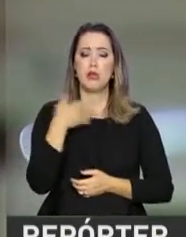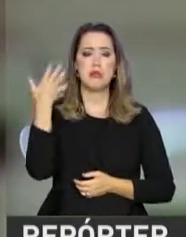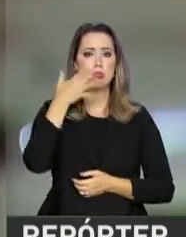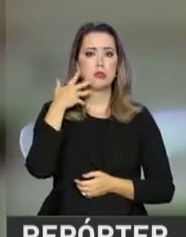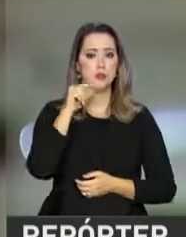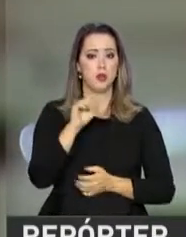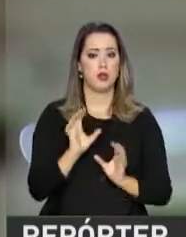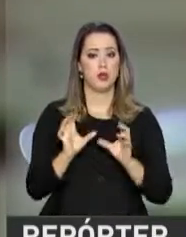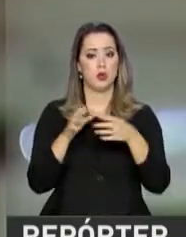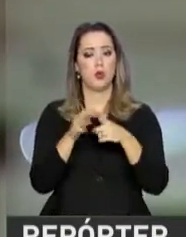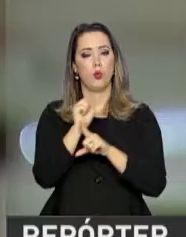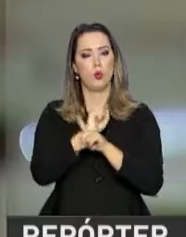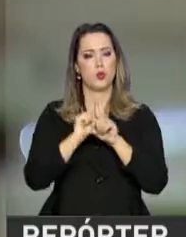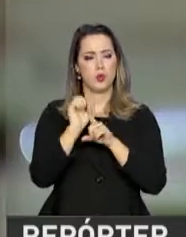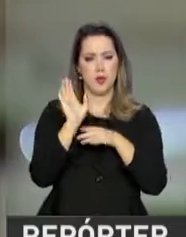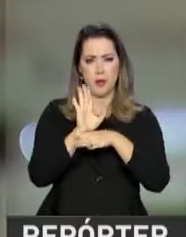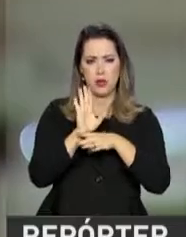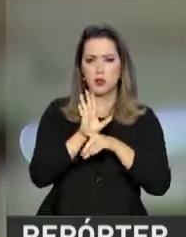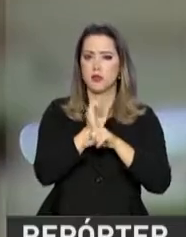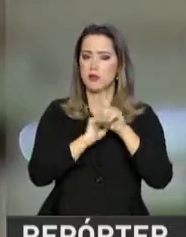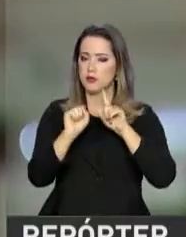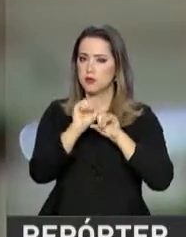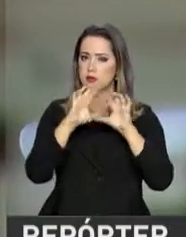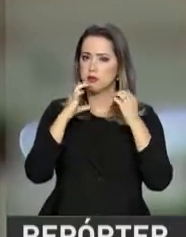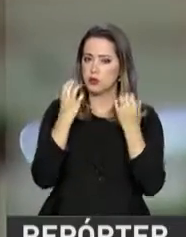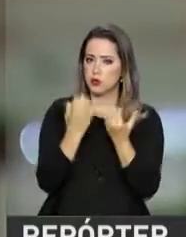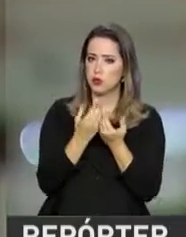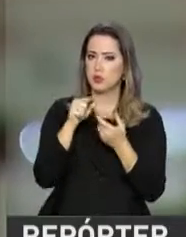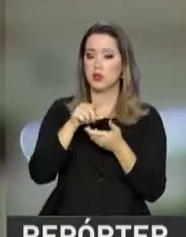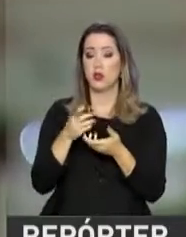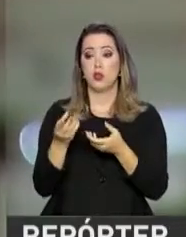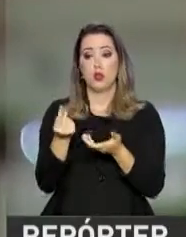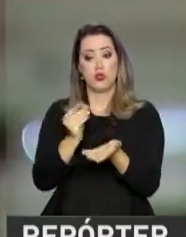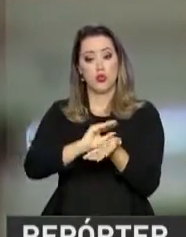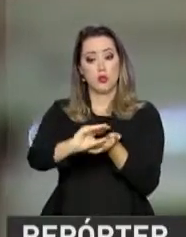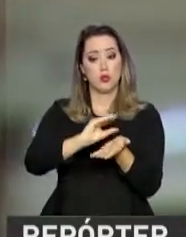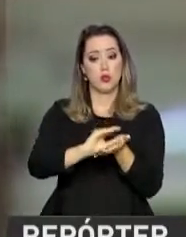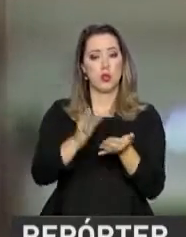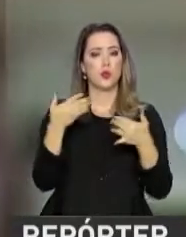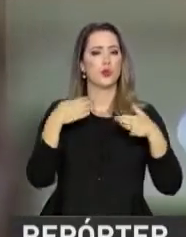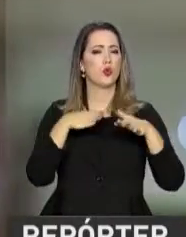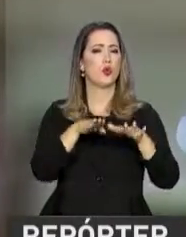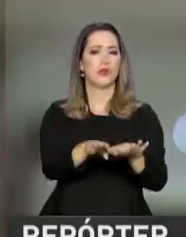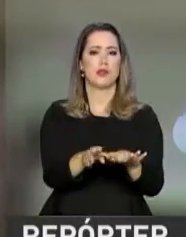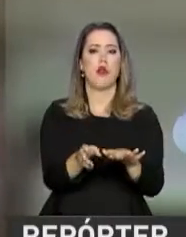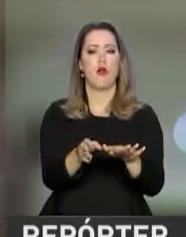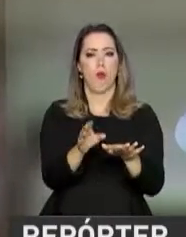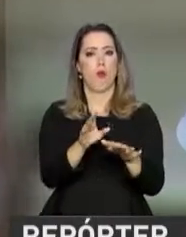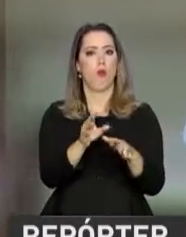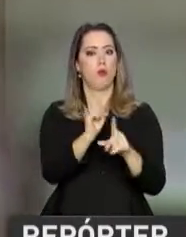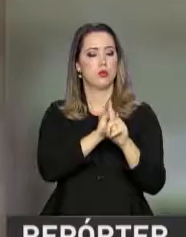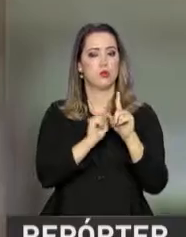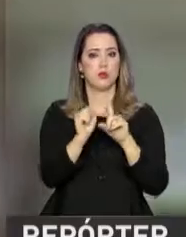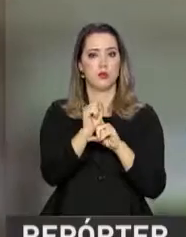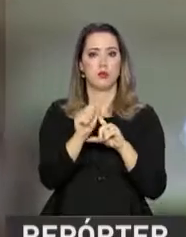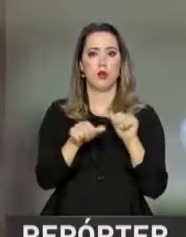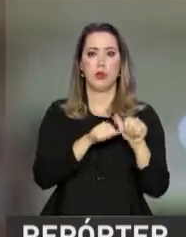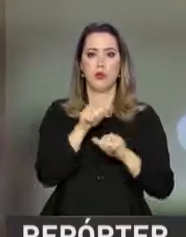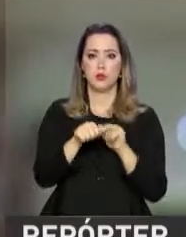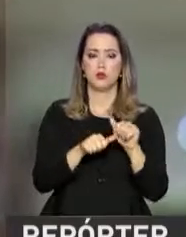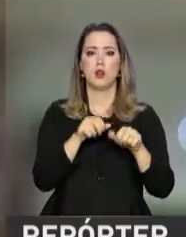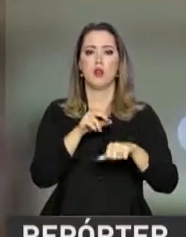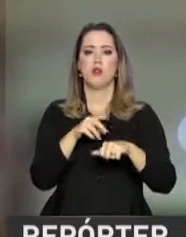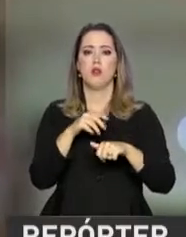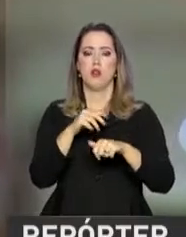investimentos é no esporte educacional e no esporte de inclusão social renovamos o programa segundo tempo